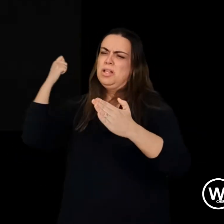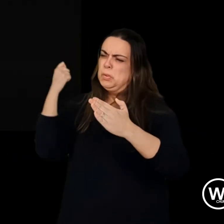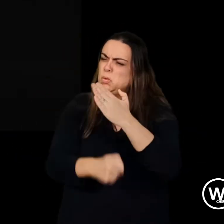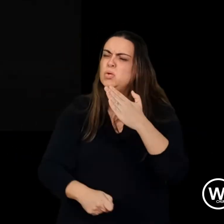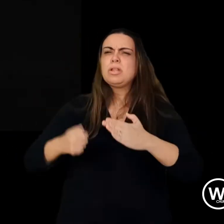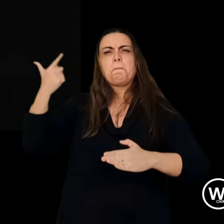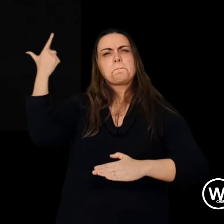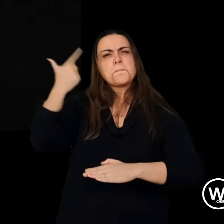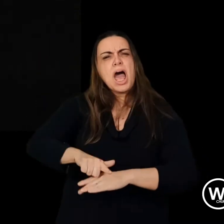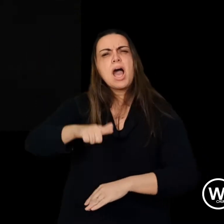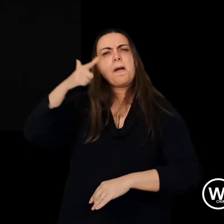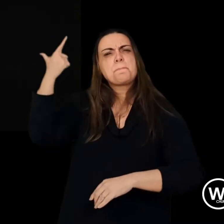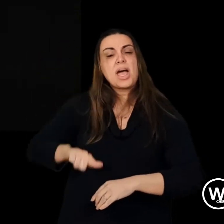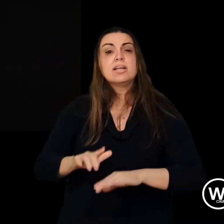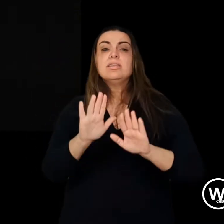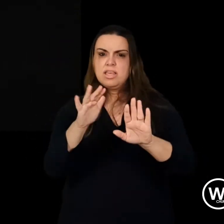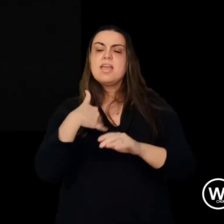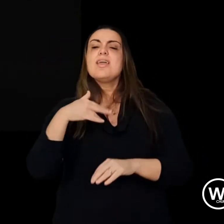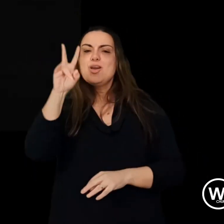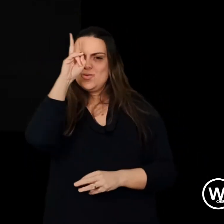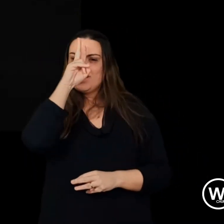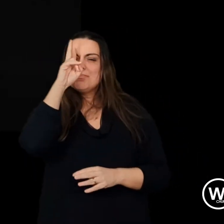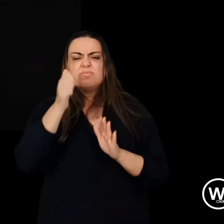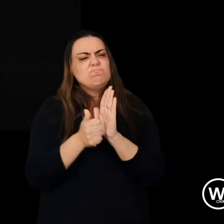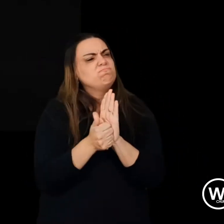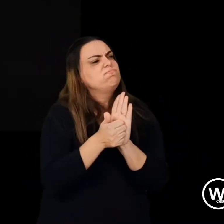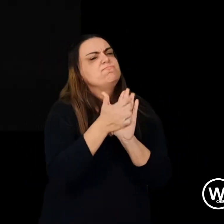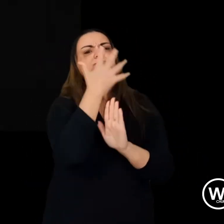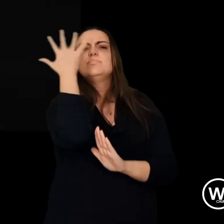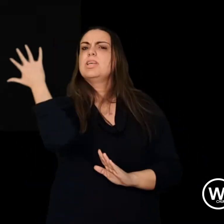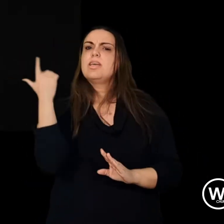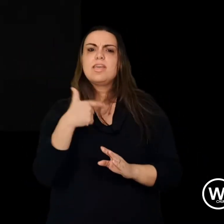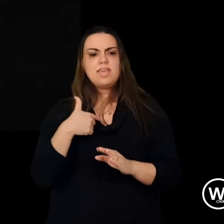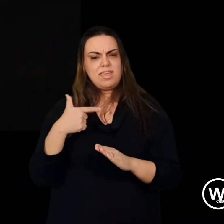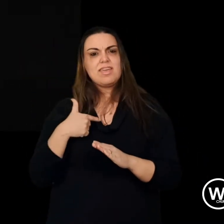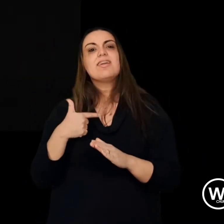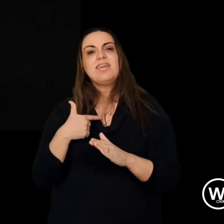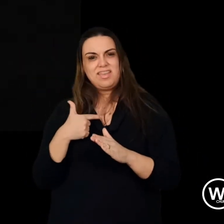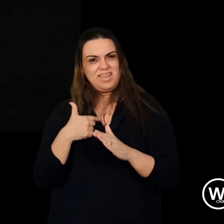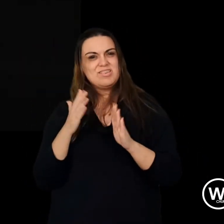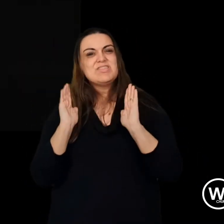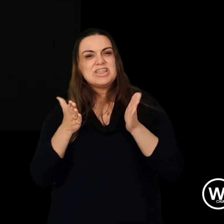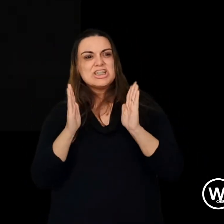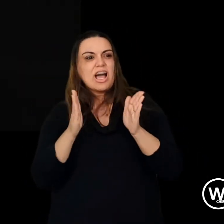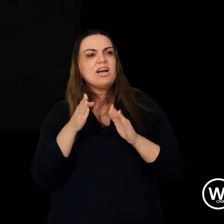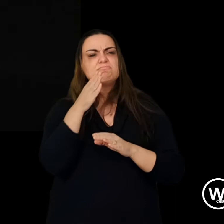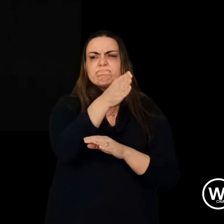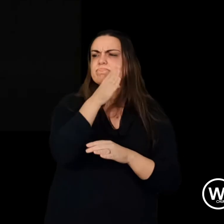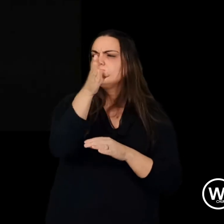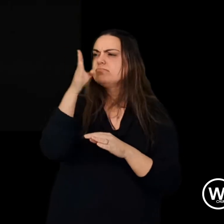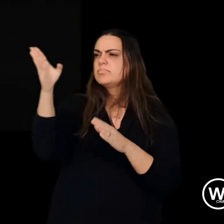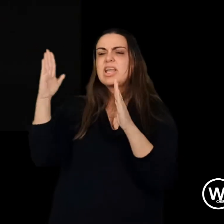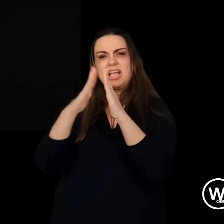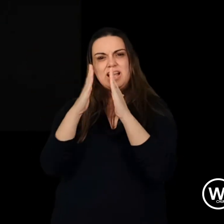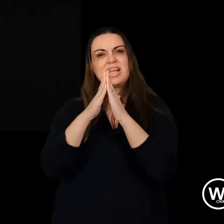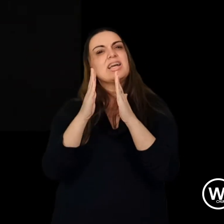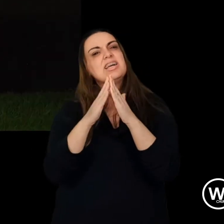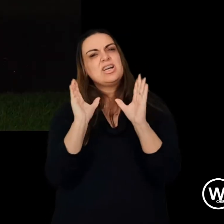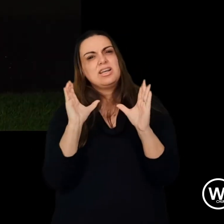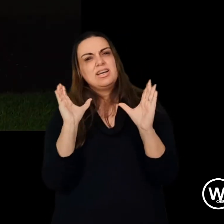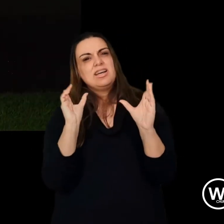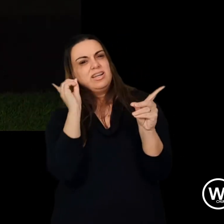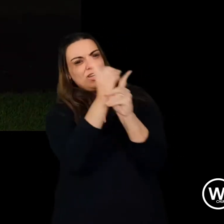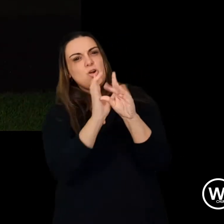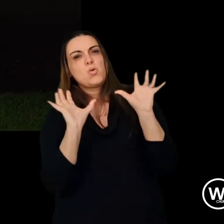Eu me lembro de vários momentos que eu participei de encontros em casas. Na época não existia célula, mas eram encontros de grupo.